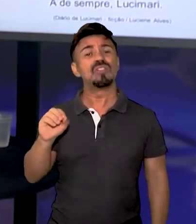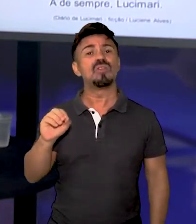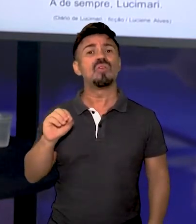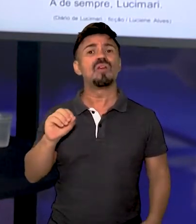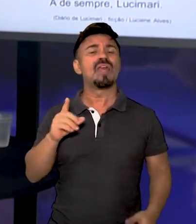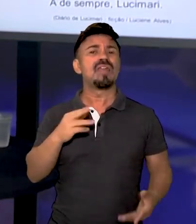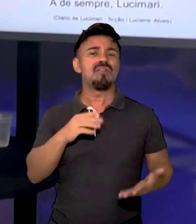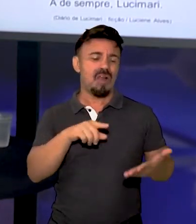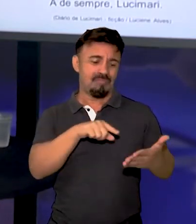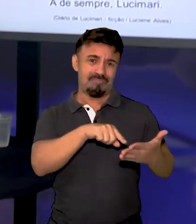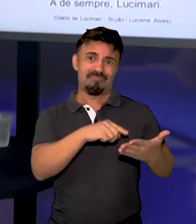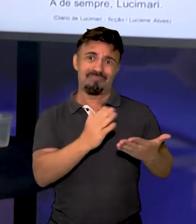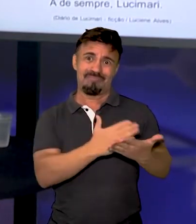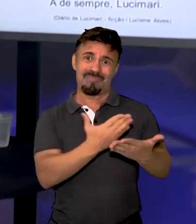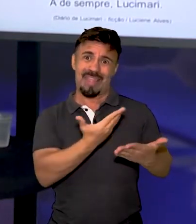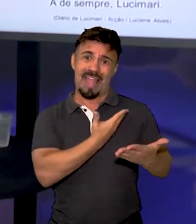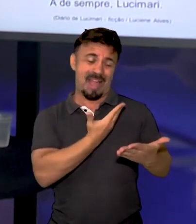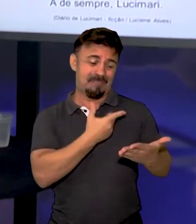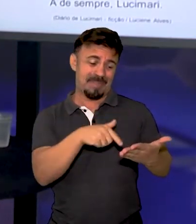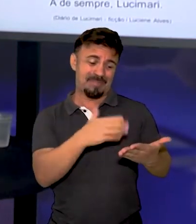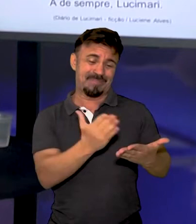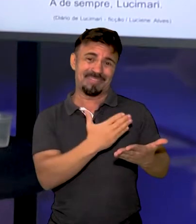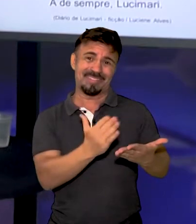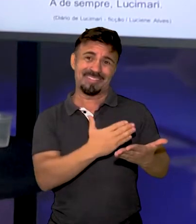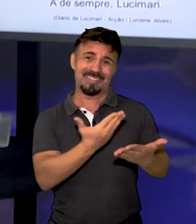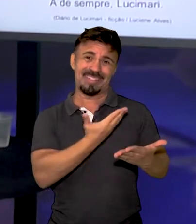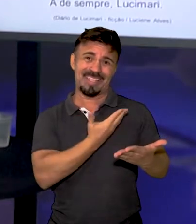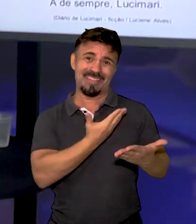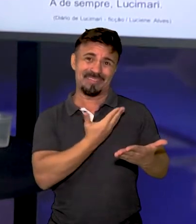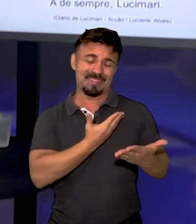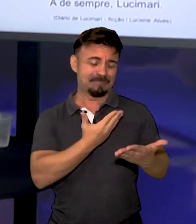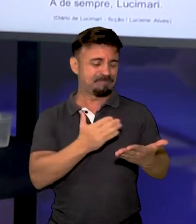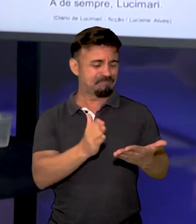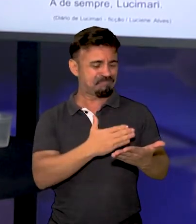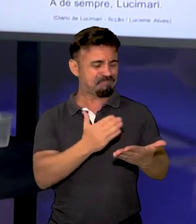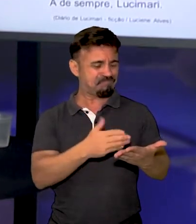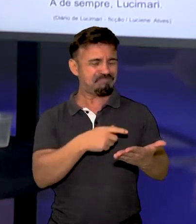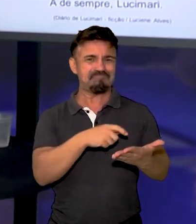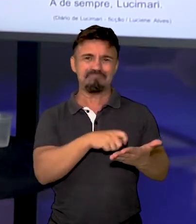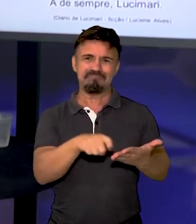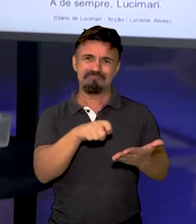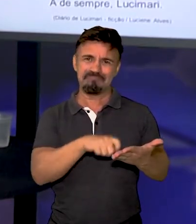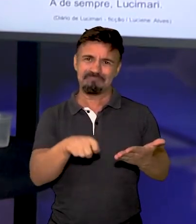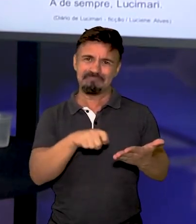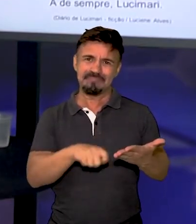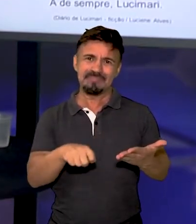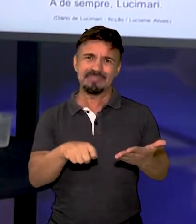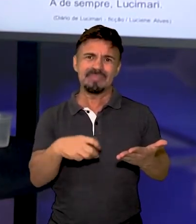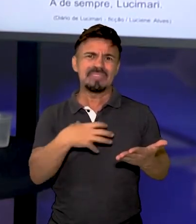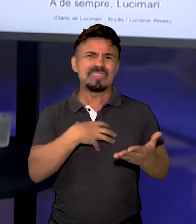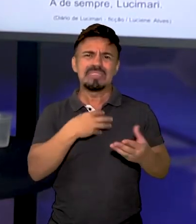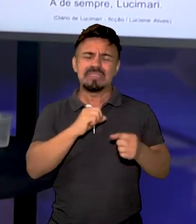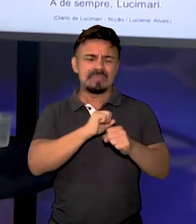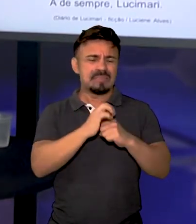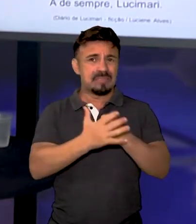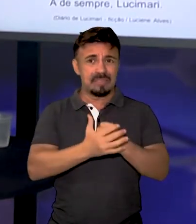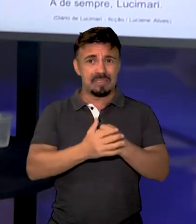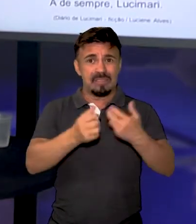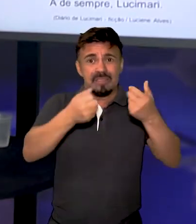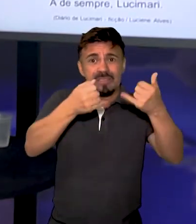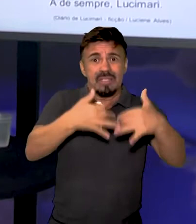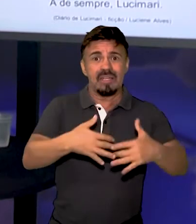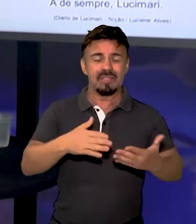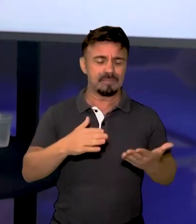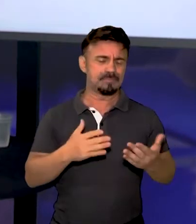no papel. E ela estava transcrevendo tudo o que ela estava sentindo durante esta pandemia. Então, nós vamos